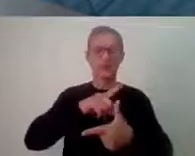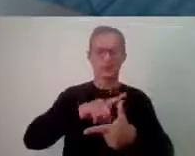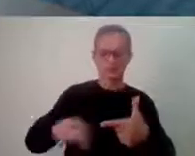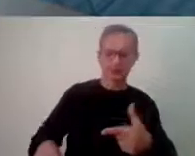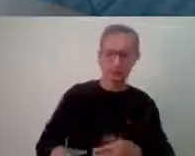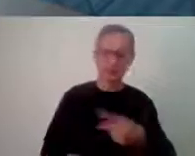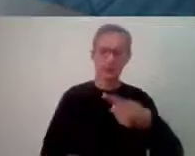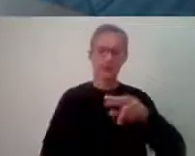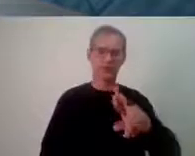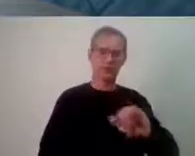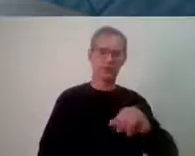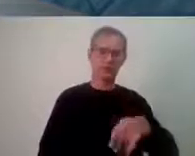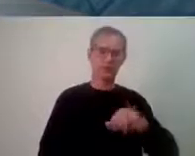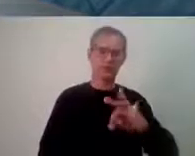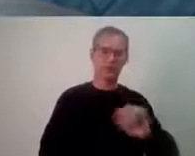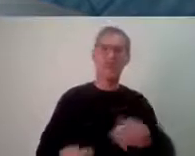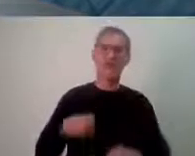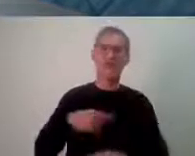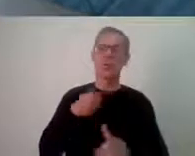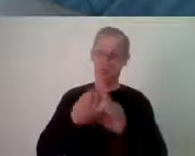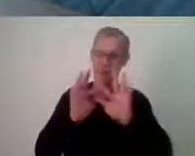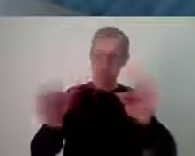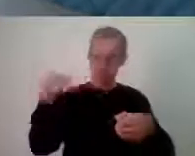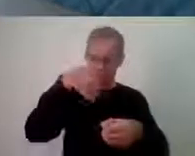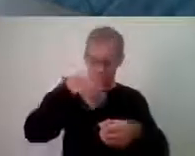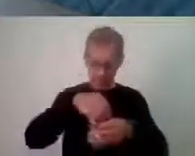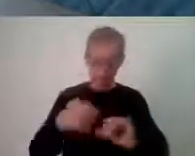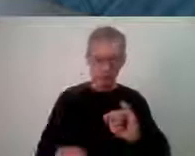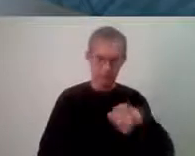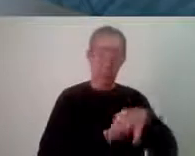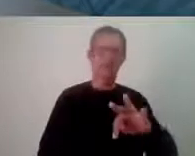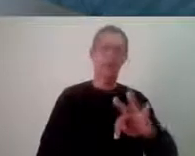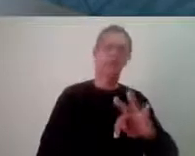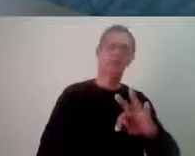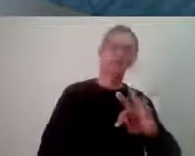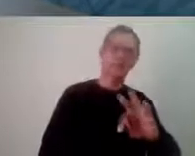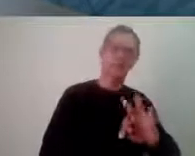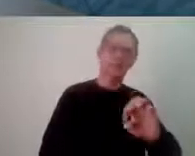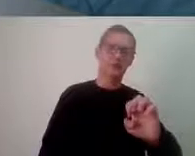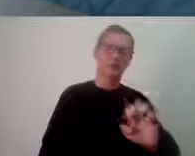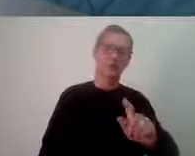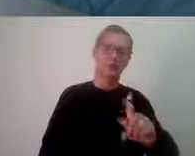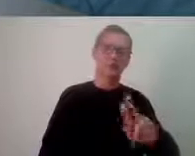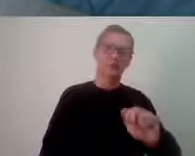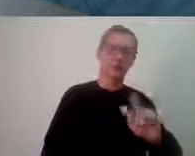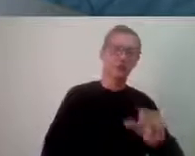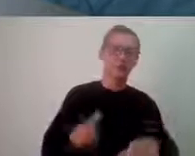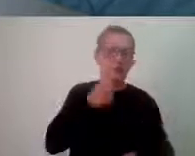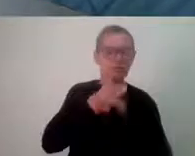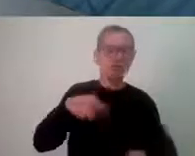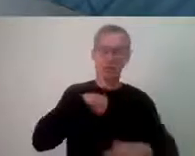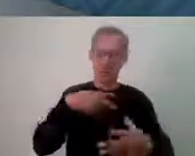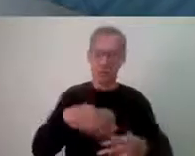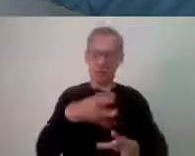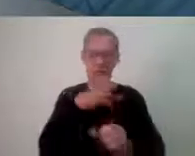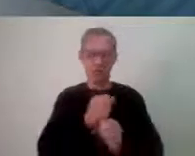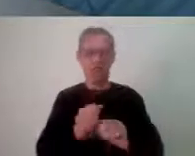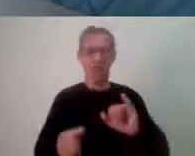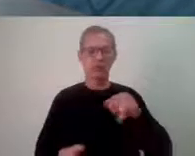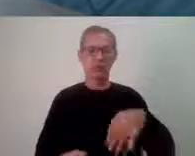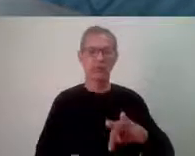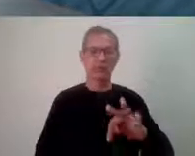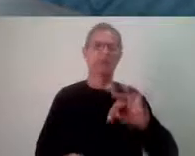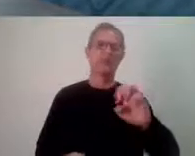primitiva, eu chego na função que está lá dentro do meu integrando. Ô, professora, mas quando eu estou calculando uma integral